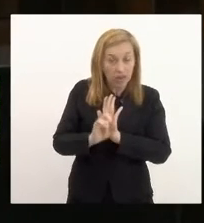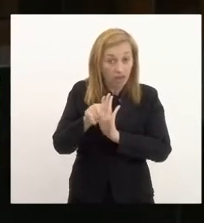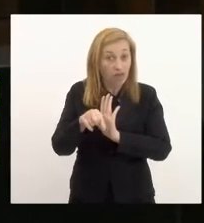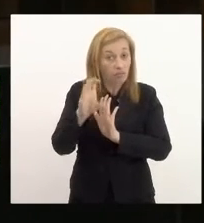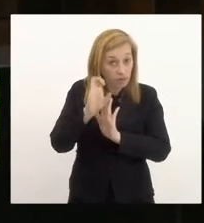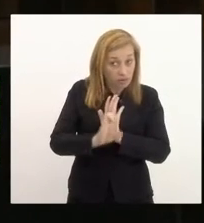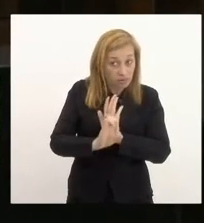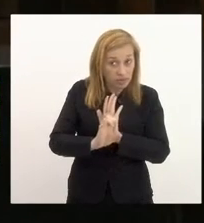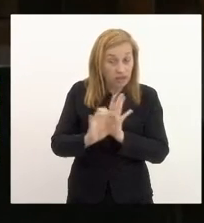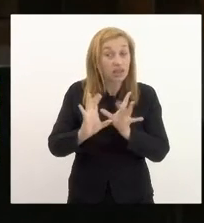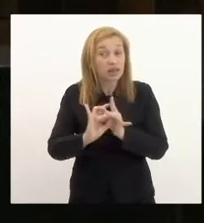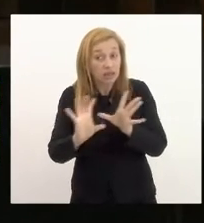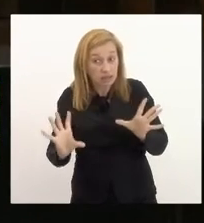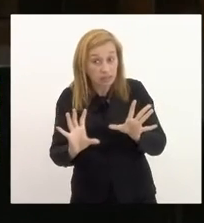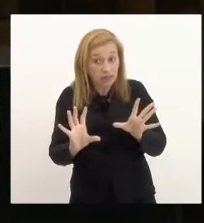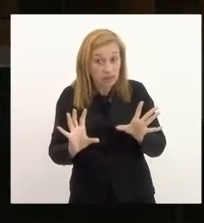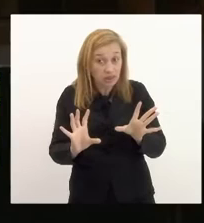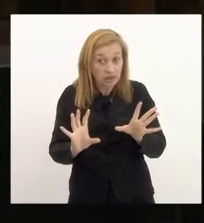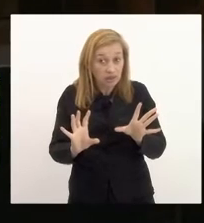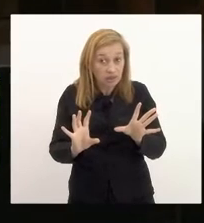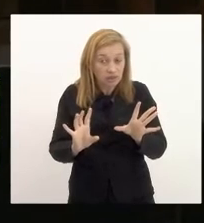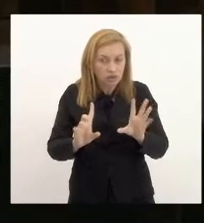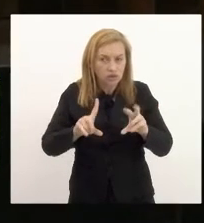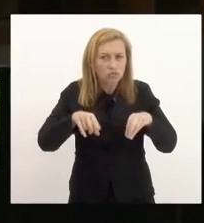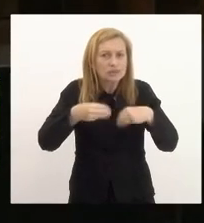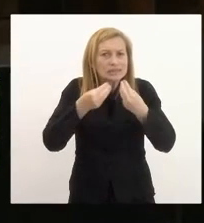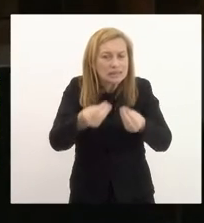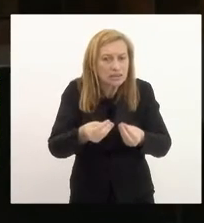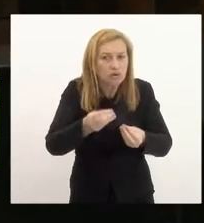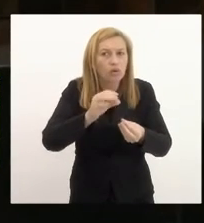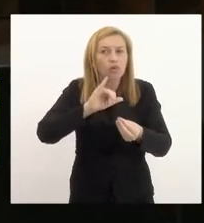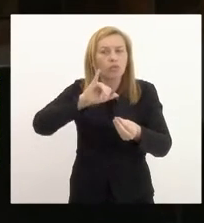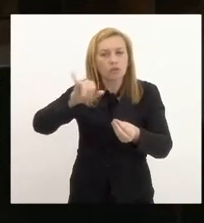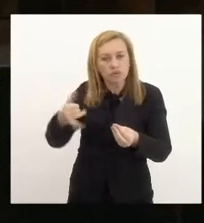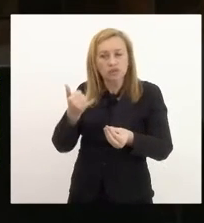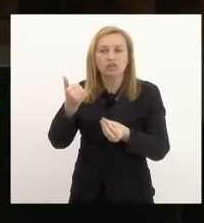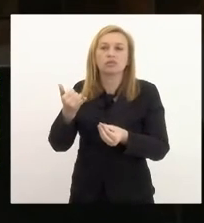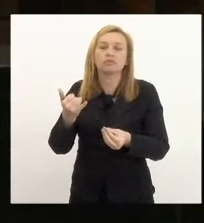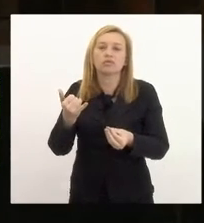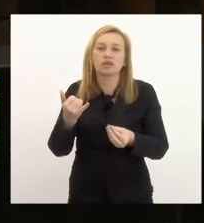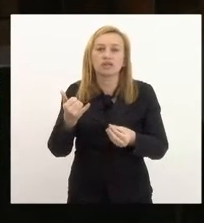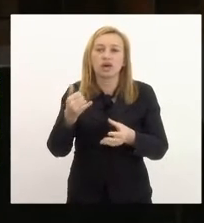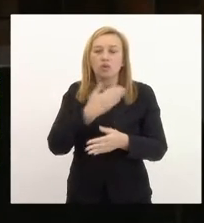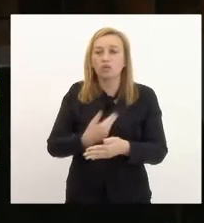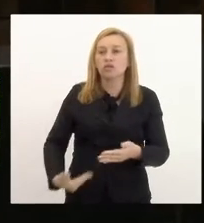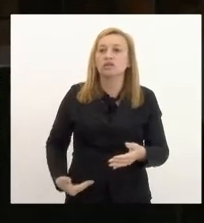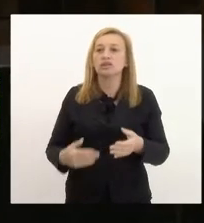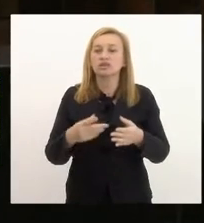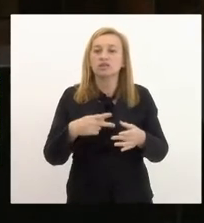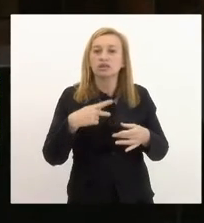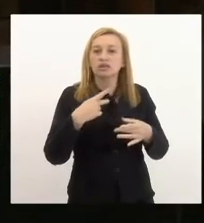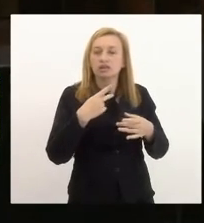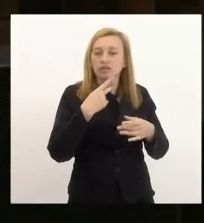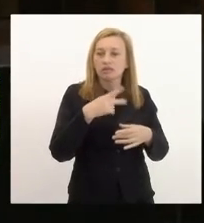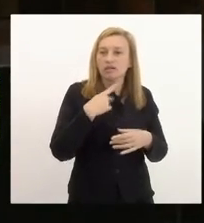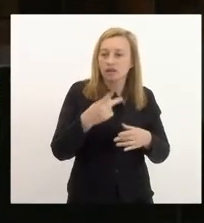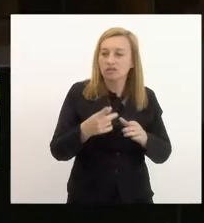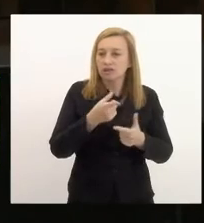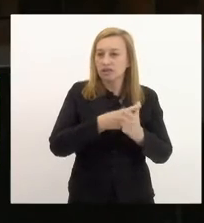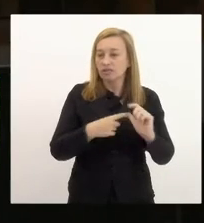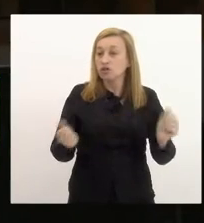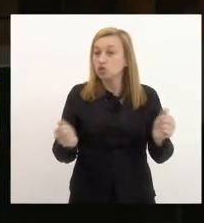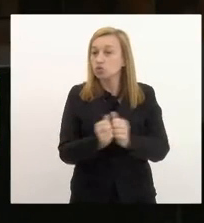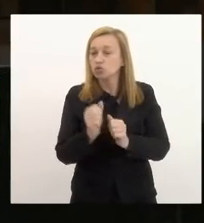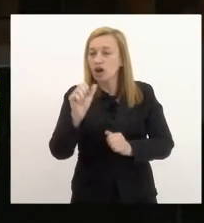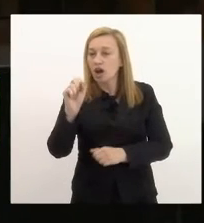Emenda autorizativa ou seja Estamos dando a oportunidade do governo a declarar uma moratória da dívida junto à